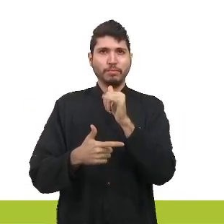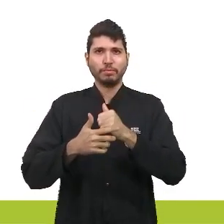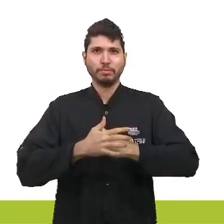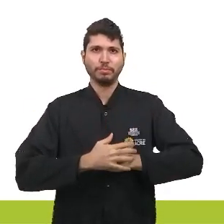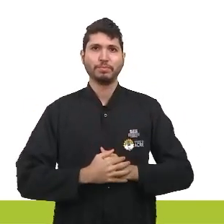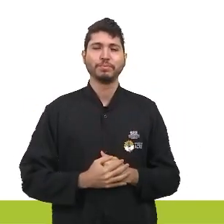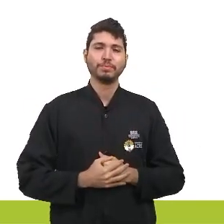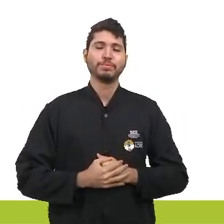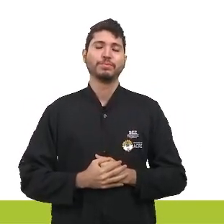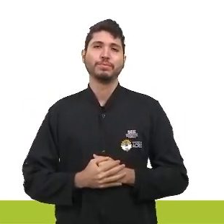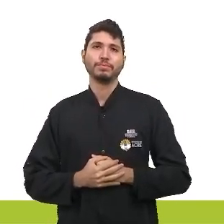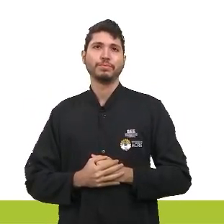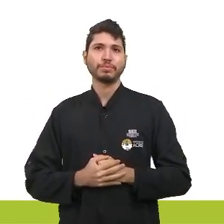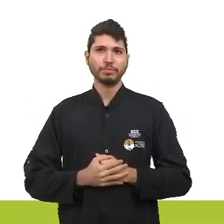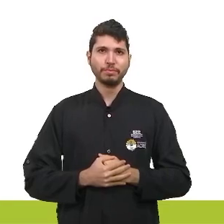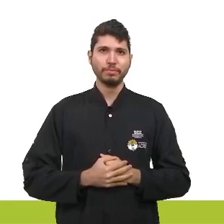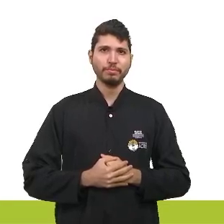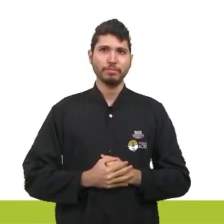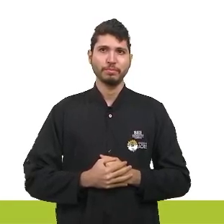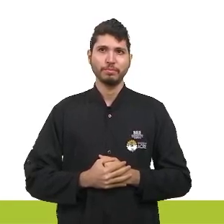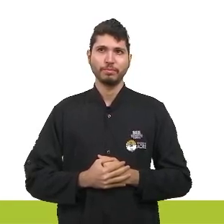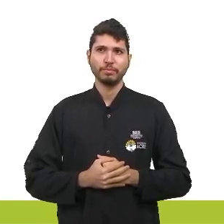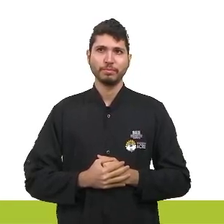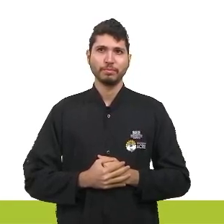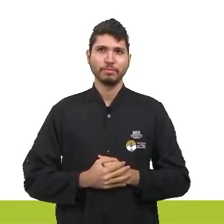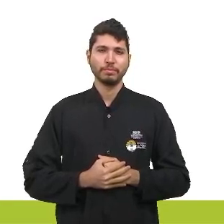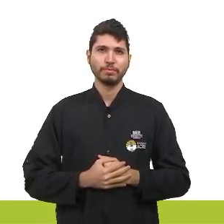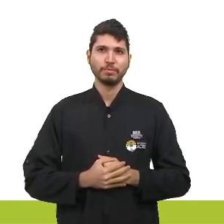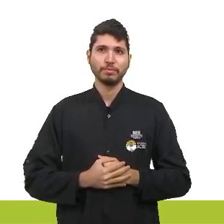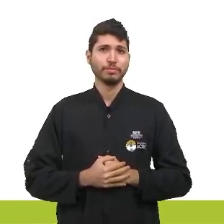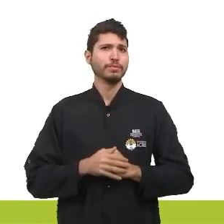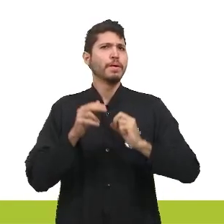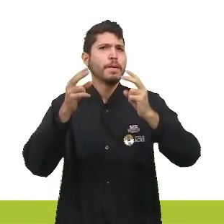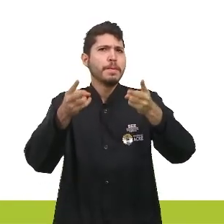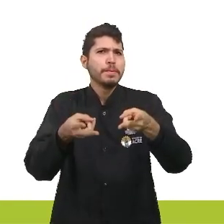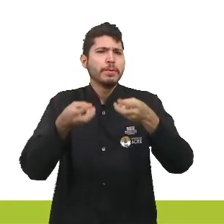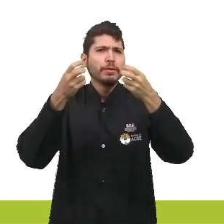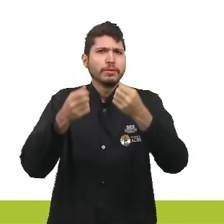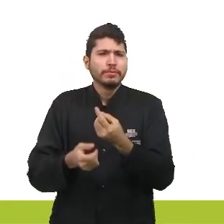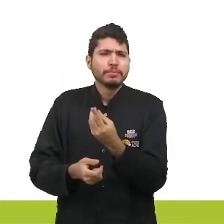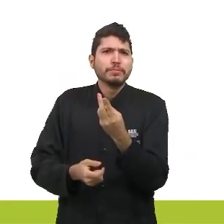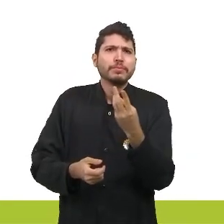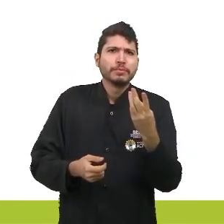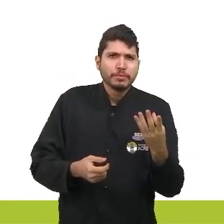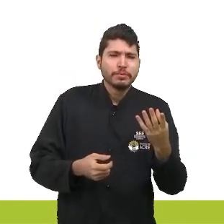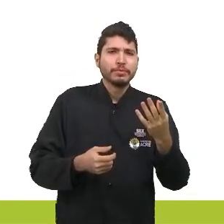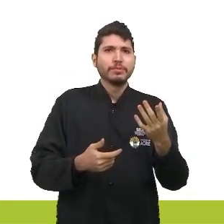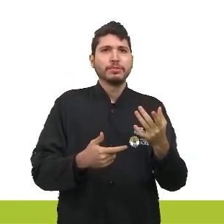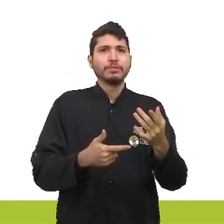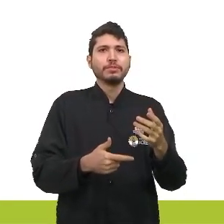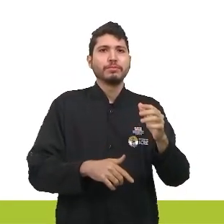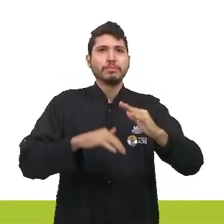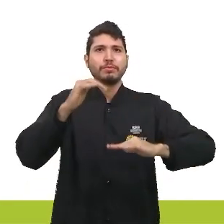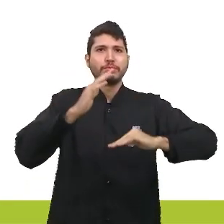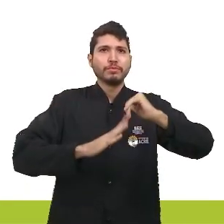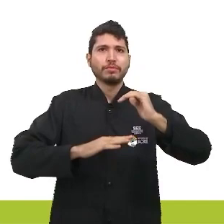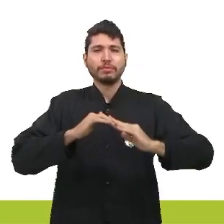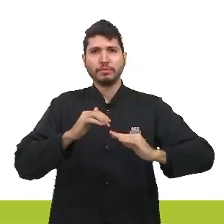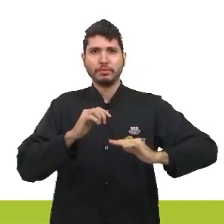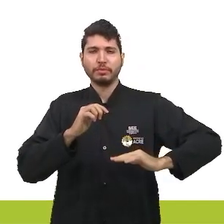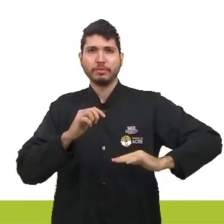Vamos fazer aqui. Veja que a quantidade de algebristas nós temos aqui,